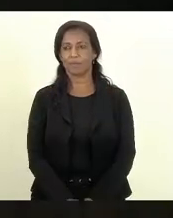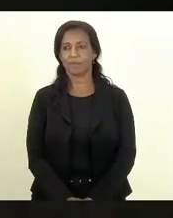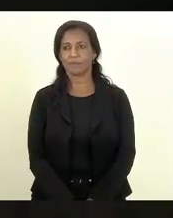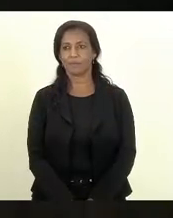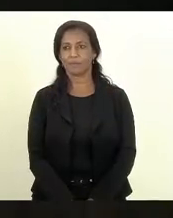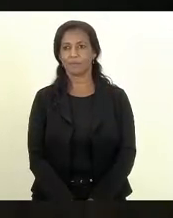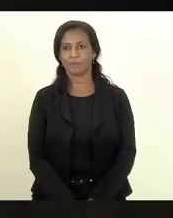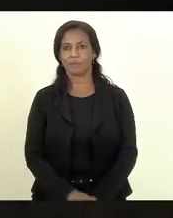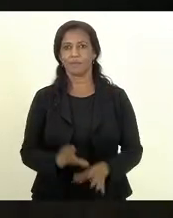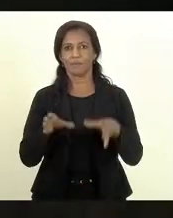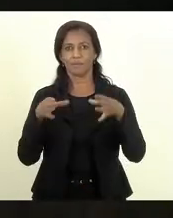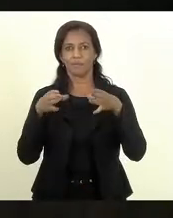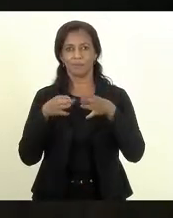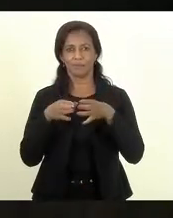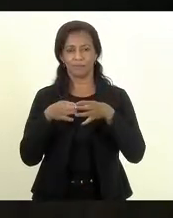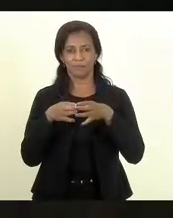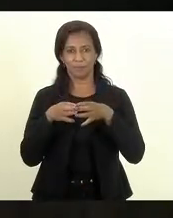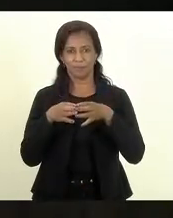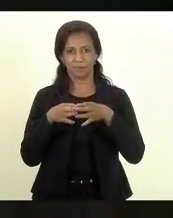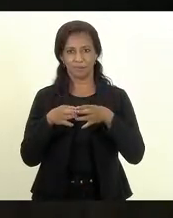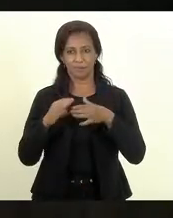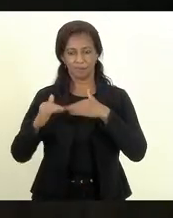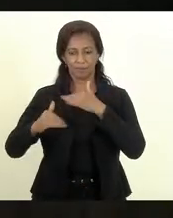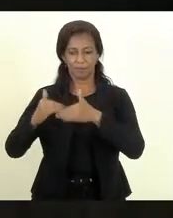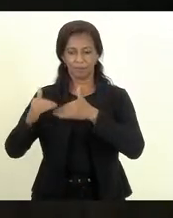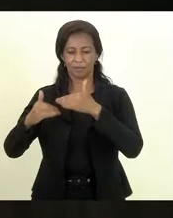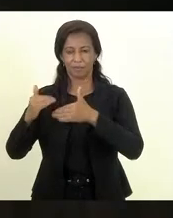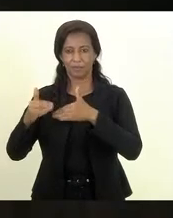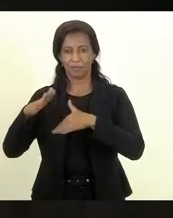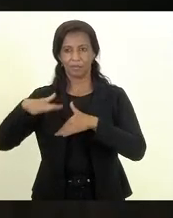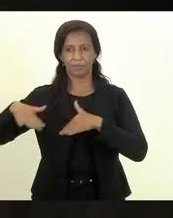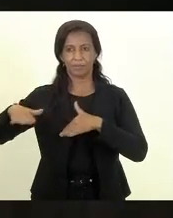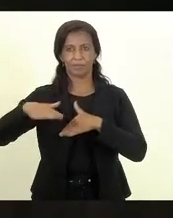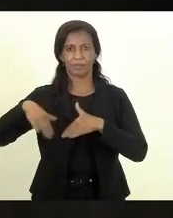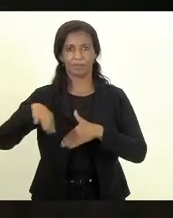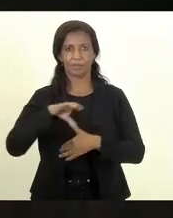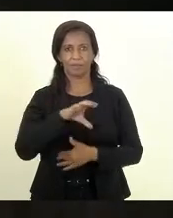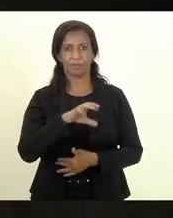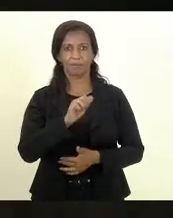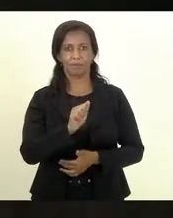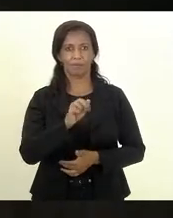Pela Comissão de Assuntos Municipais e Desenvolvimento Regional, deputado Carlos Macedo.